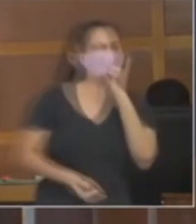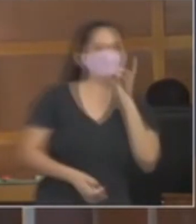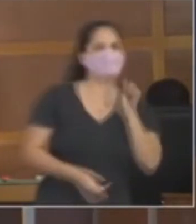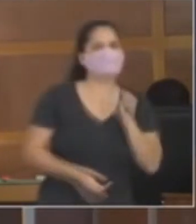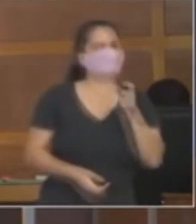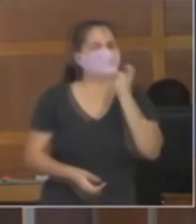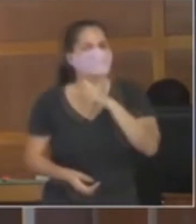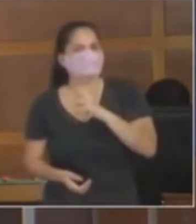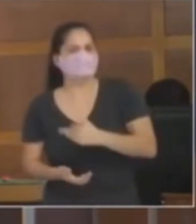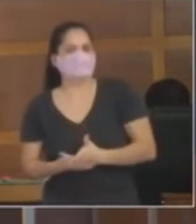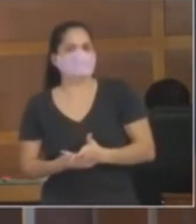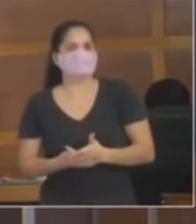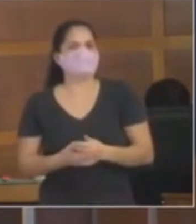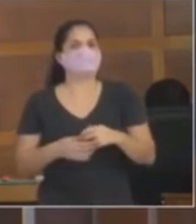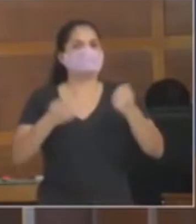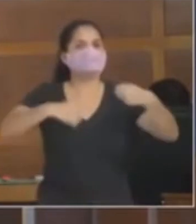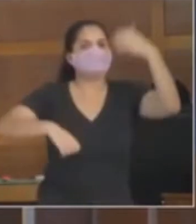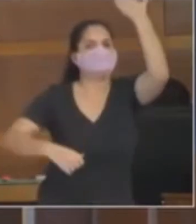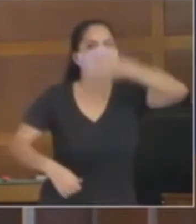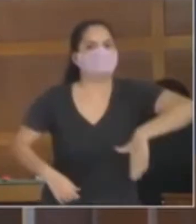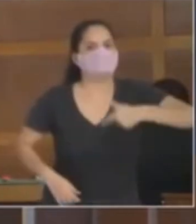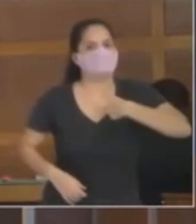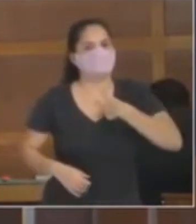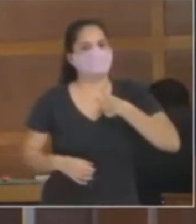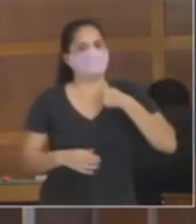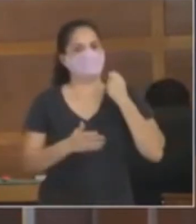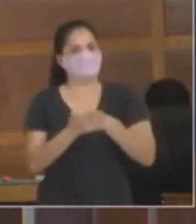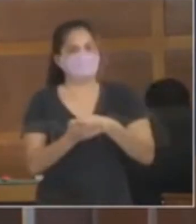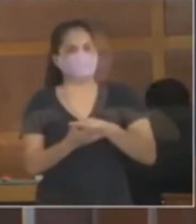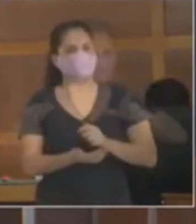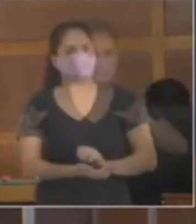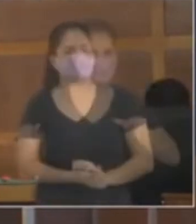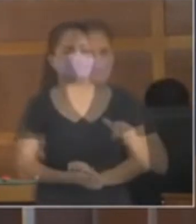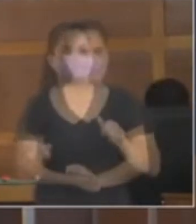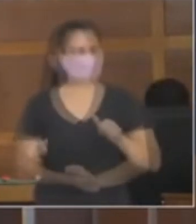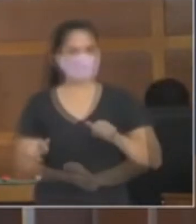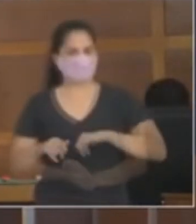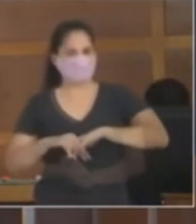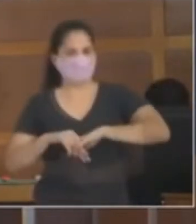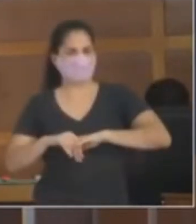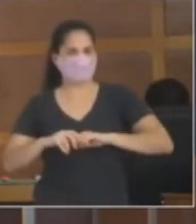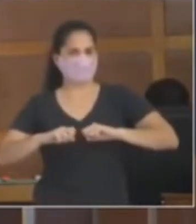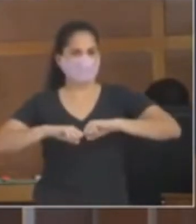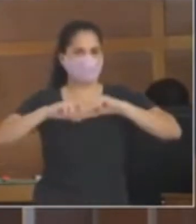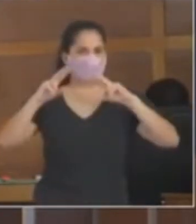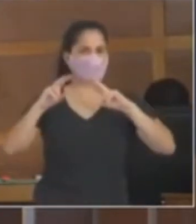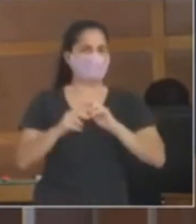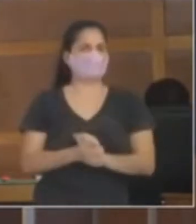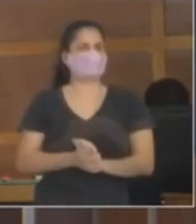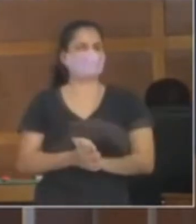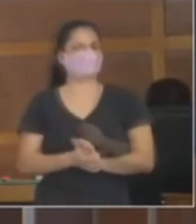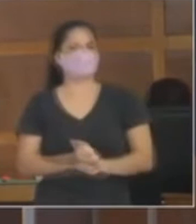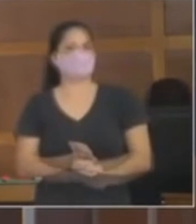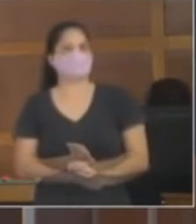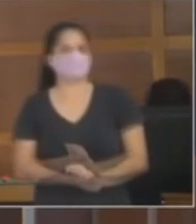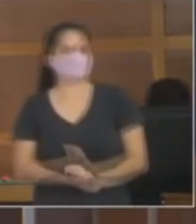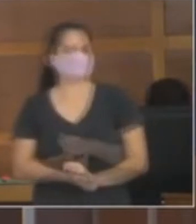vendido. Se a Câmara não quiser tomar providência, eu vou tomar providência. Que todos nós fomos